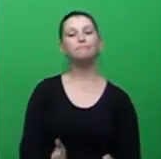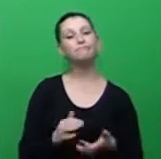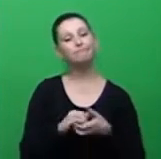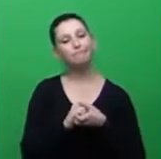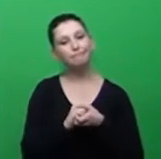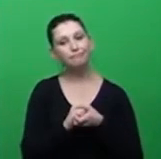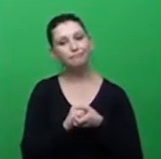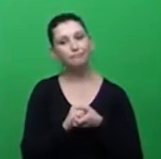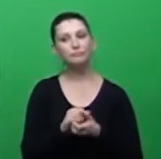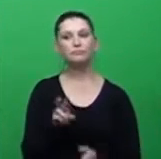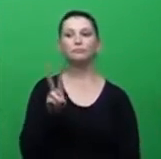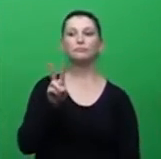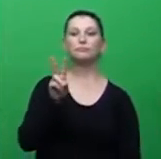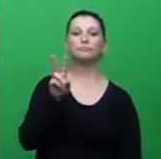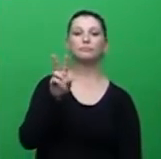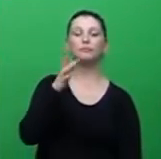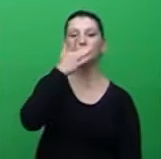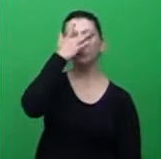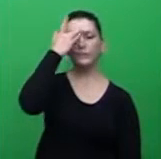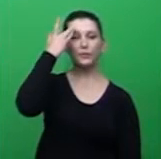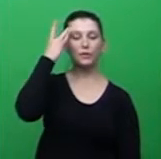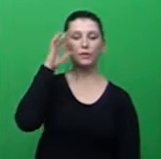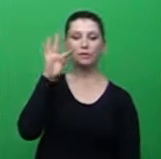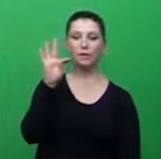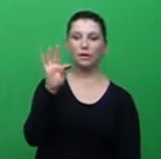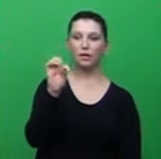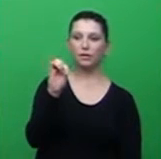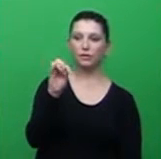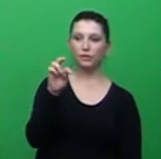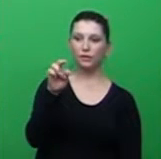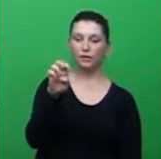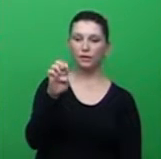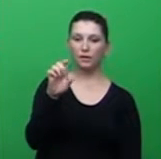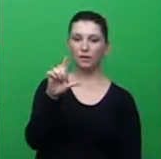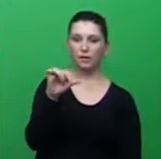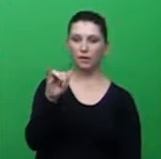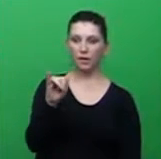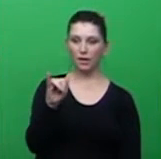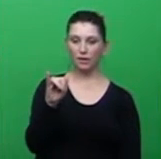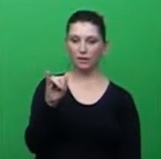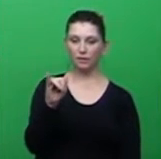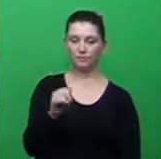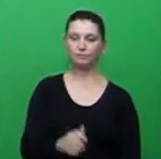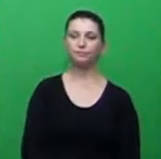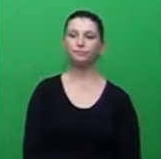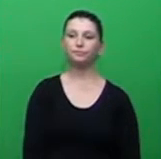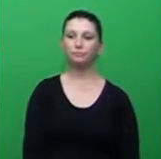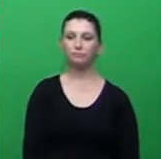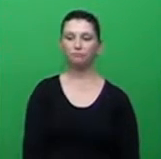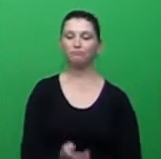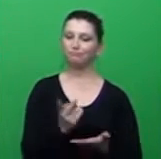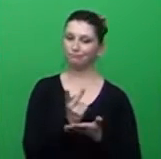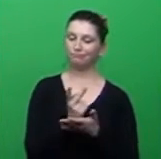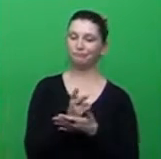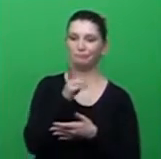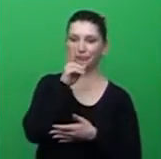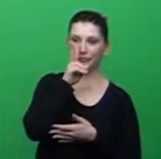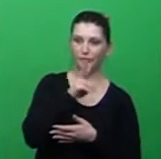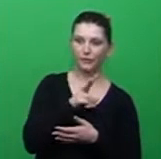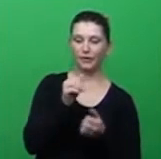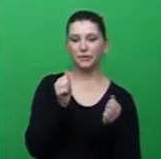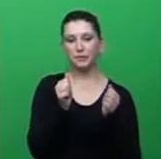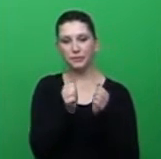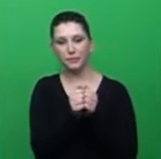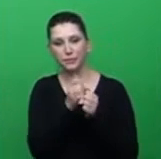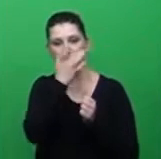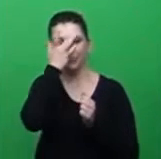ao Tinelli, nosso colega partidário, suplente de vereador, acompanhando ele nessa noite a Aline e o